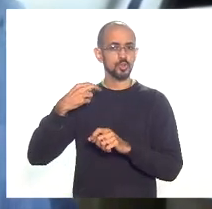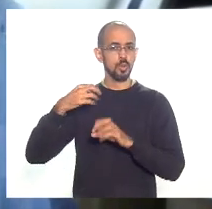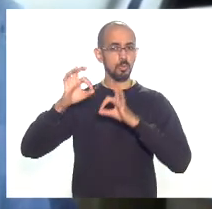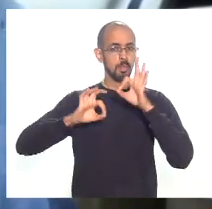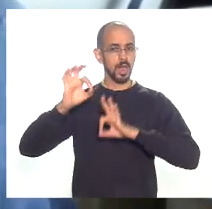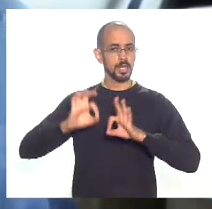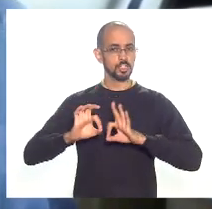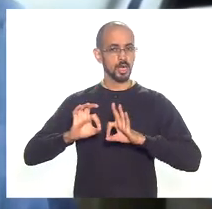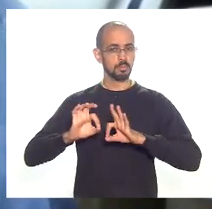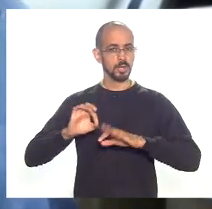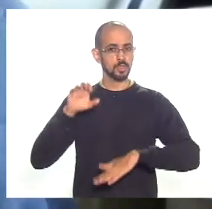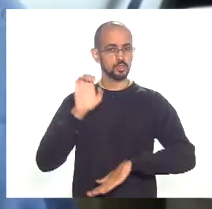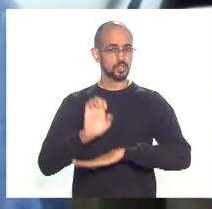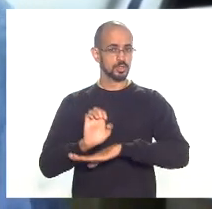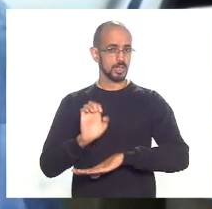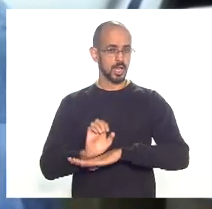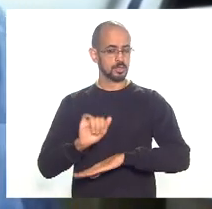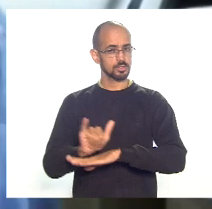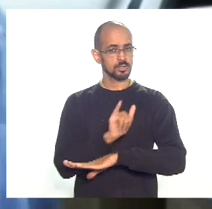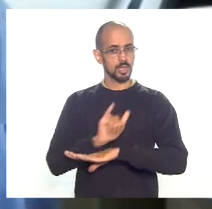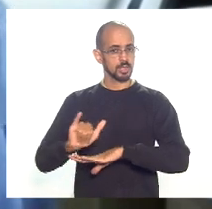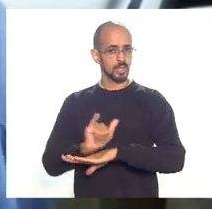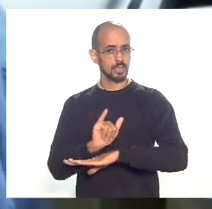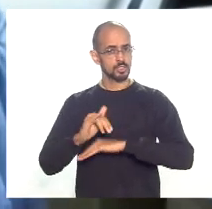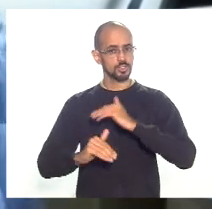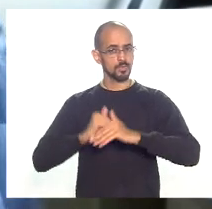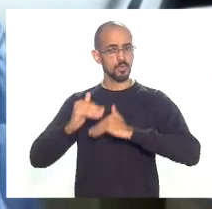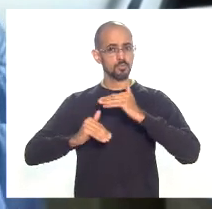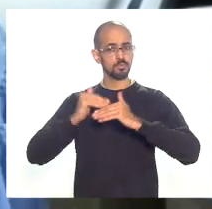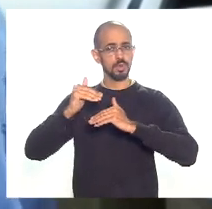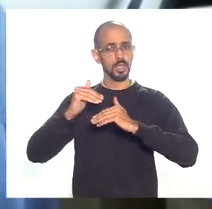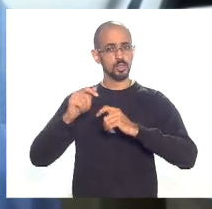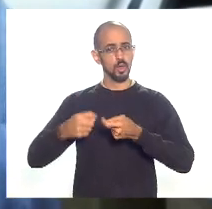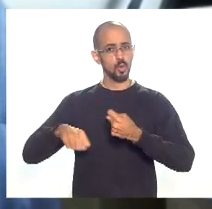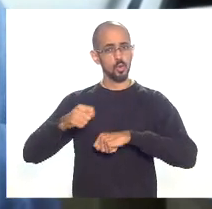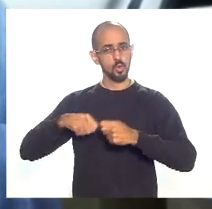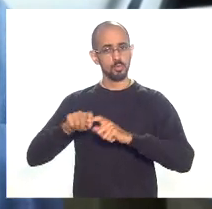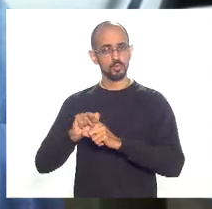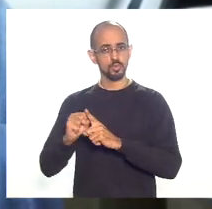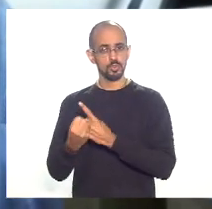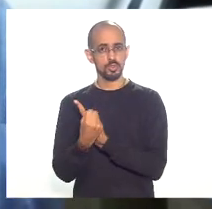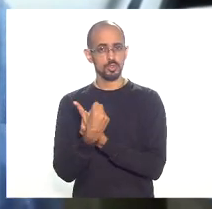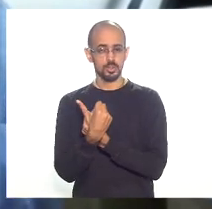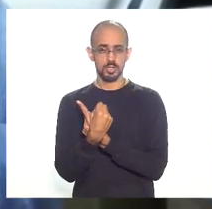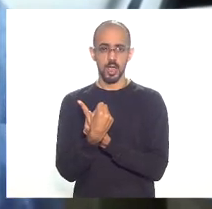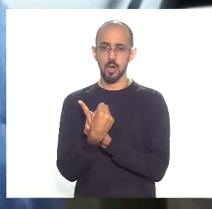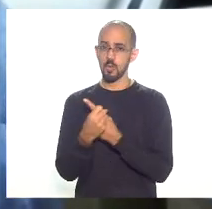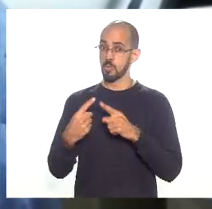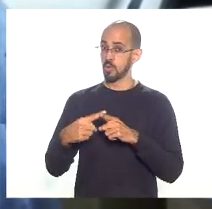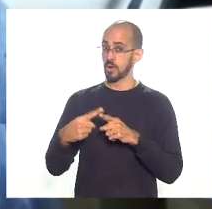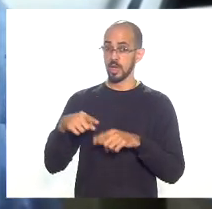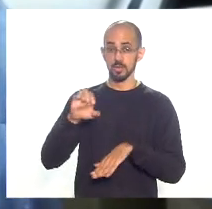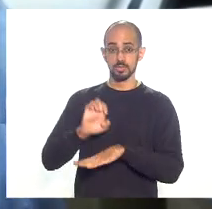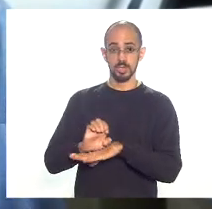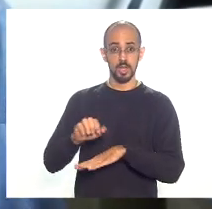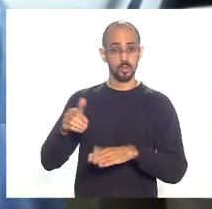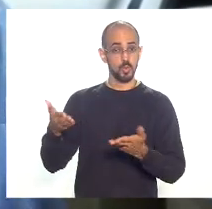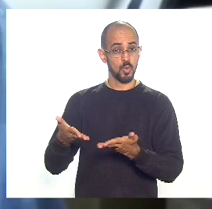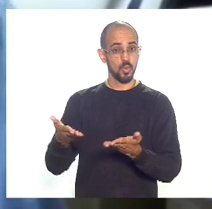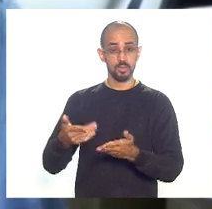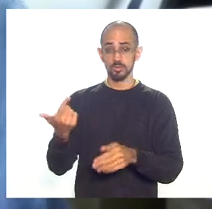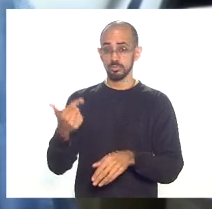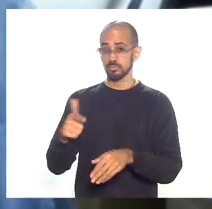estratégico de desenvolvimento econômico social porque o estado hoje não tem rumo